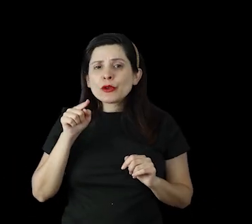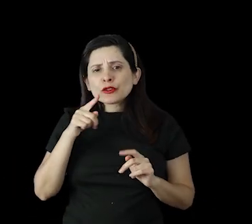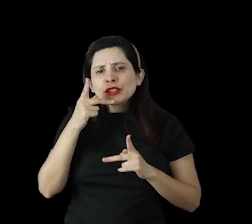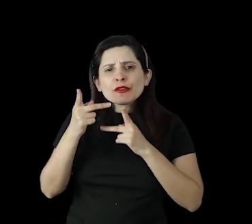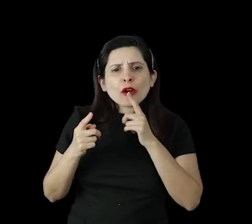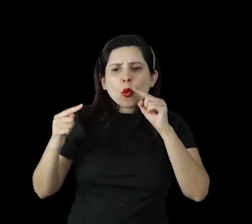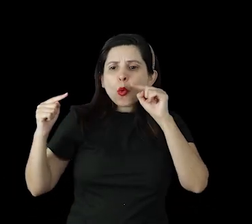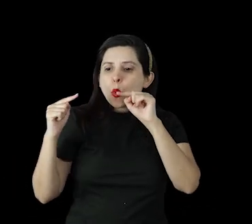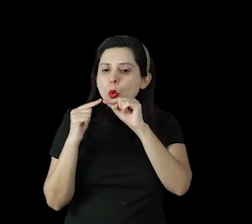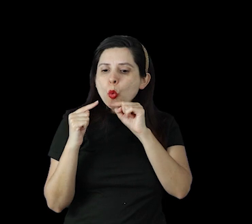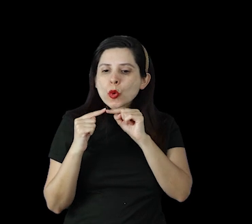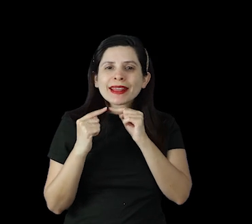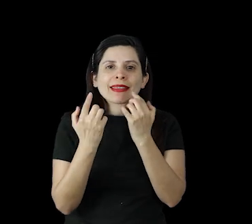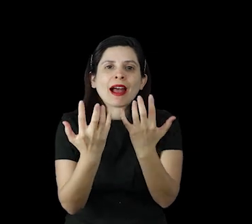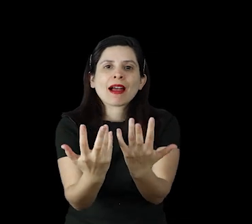com um grande público,